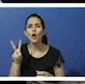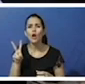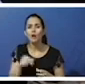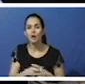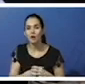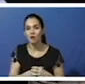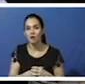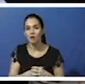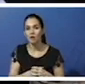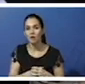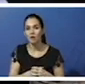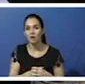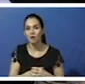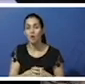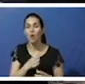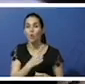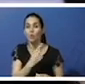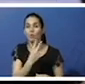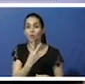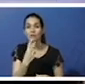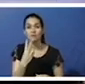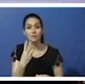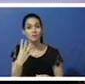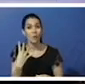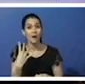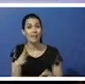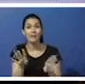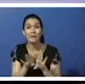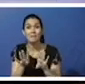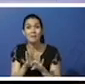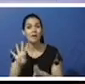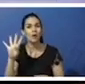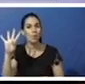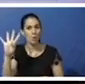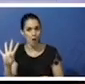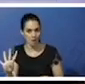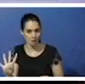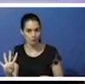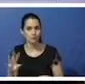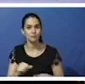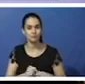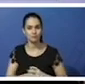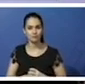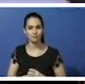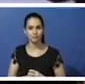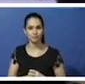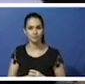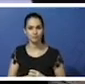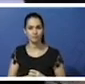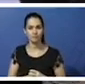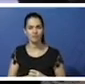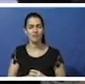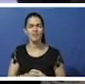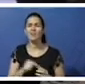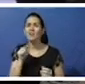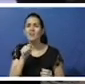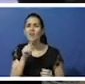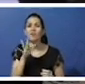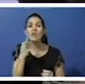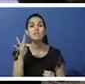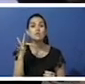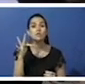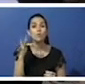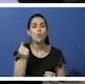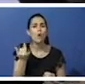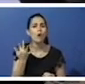1, 2, 3, 4. Também, ó. 1, 2, 3, 4. E aqui o